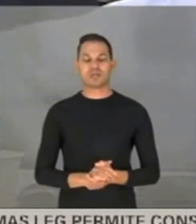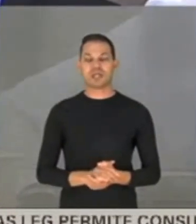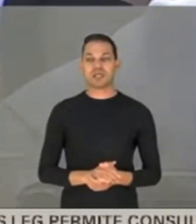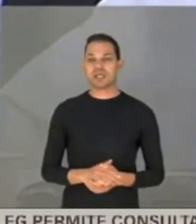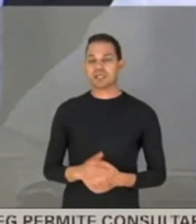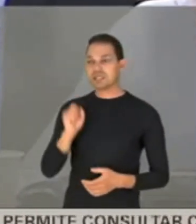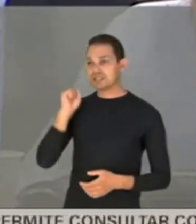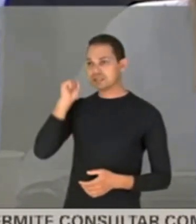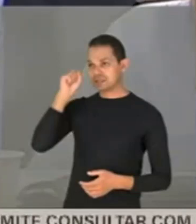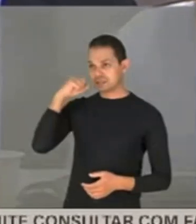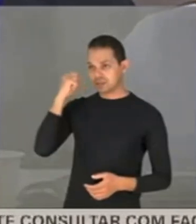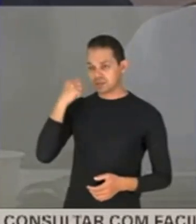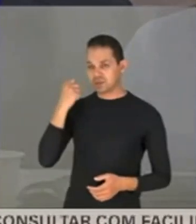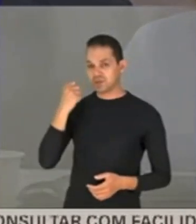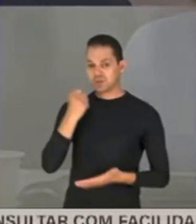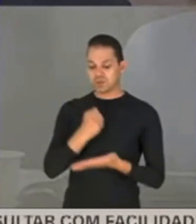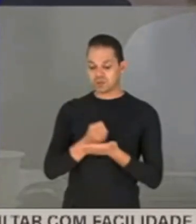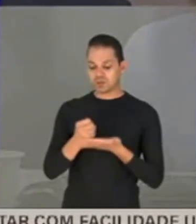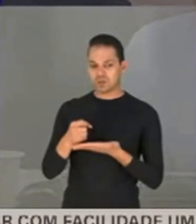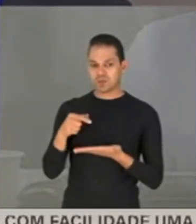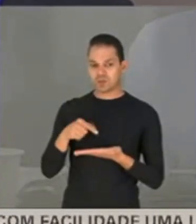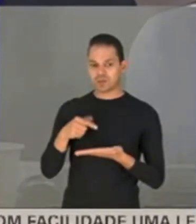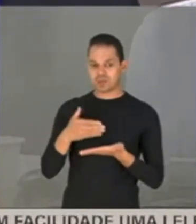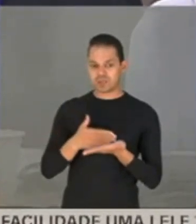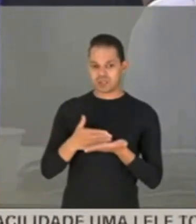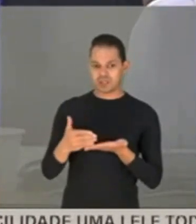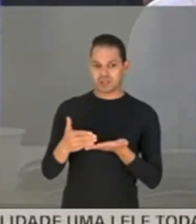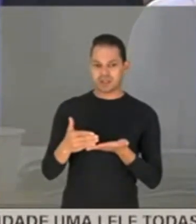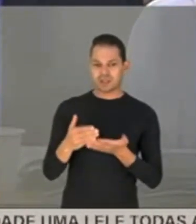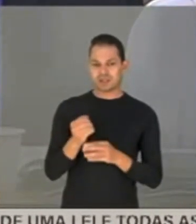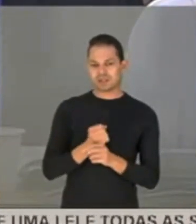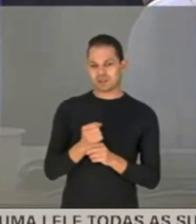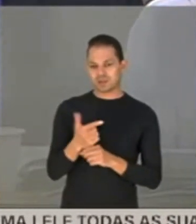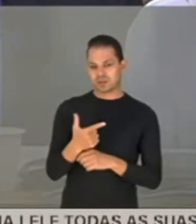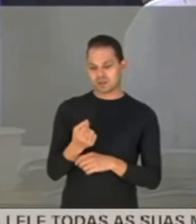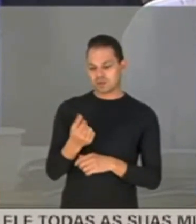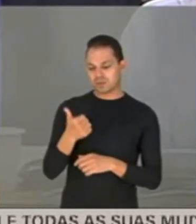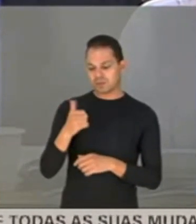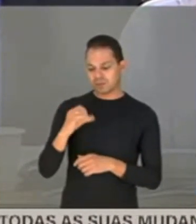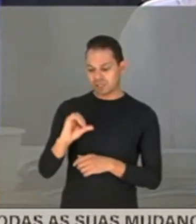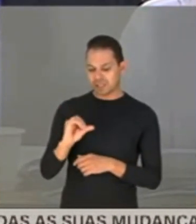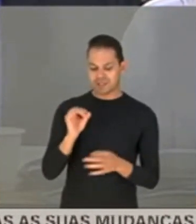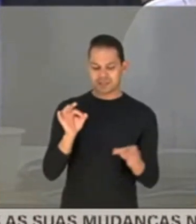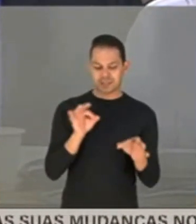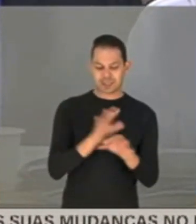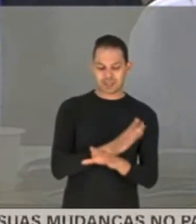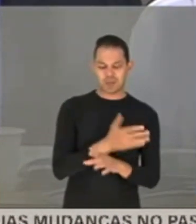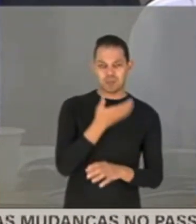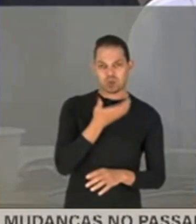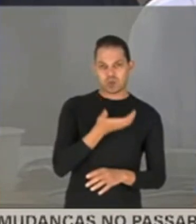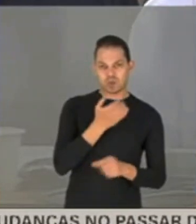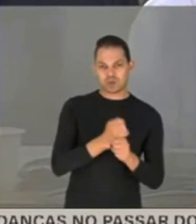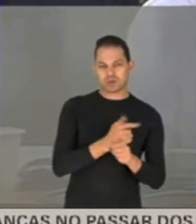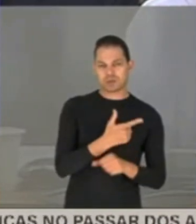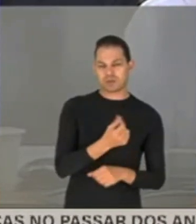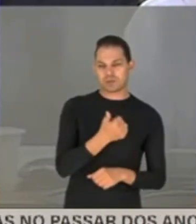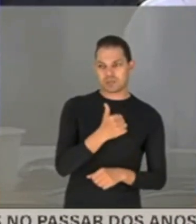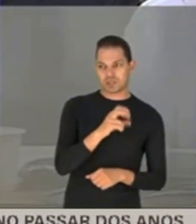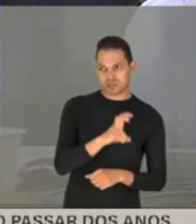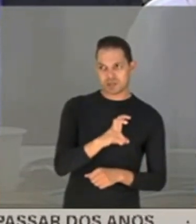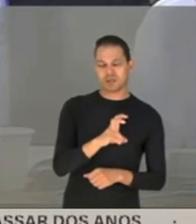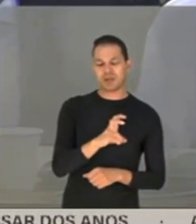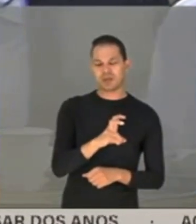Excelência, nosso contrato ele inicialmente foi firmado em 2010 e se encerrou em dezembro de 2015.